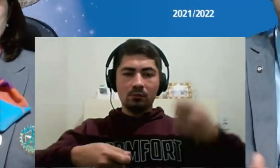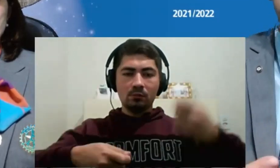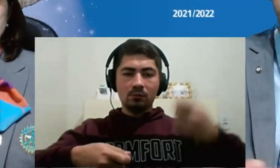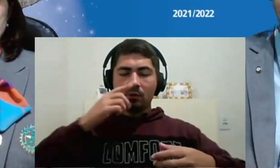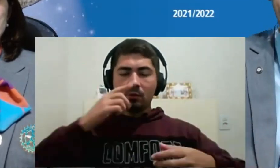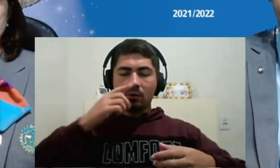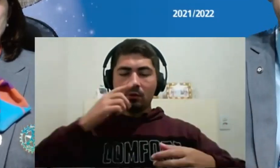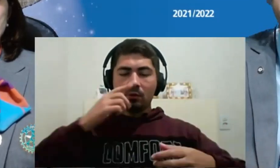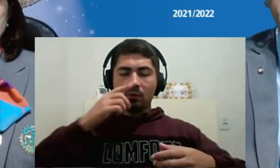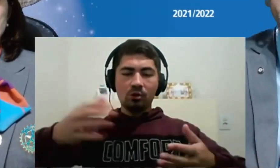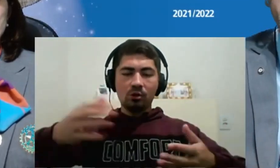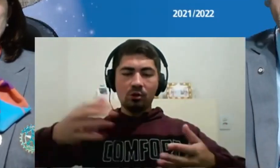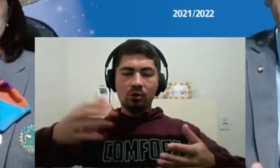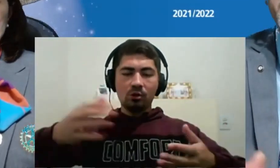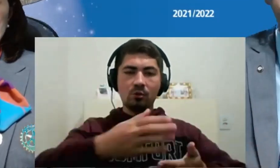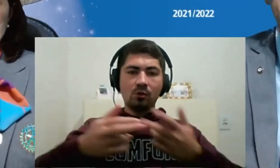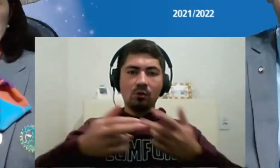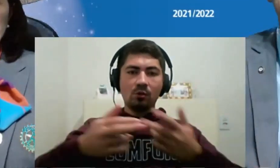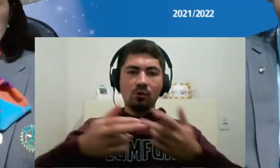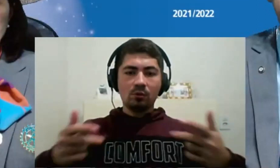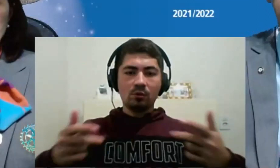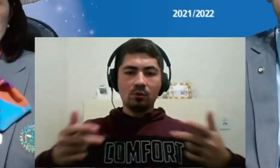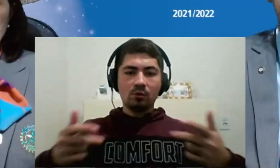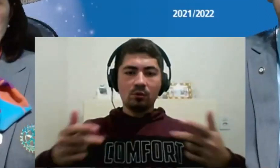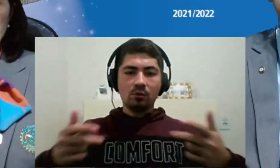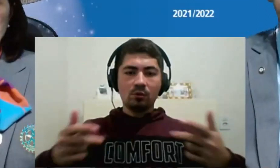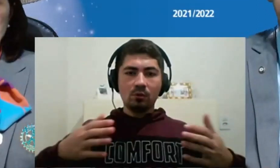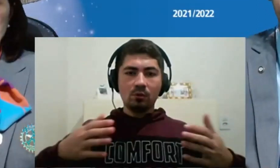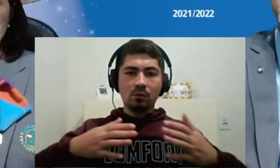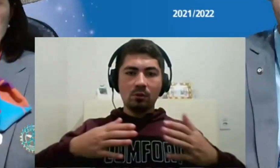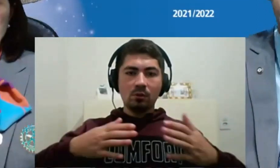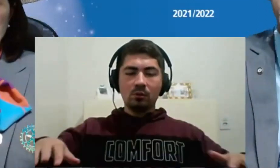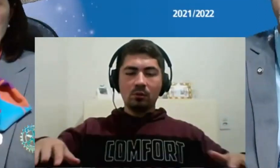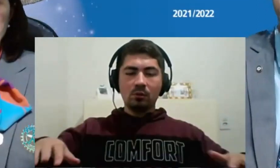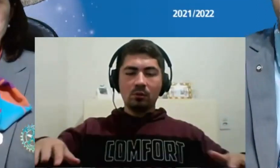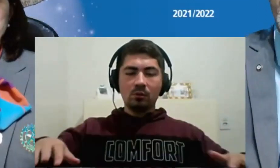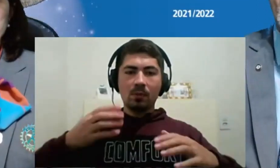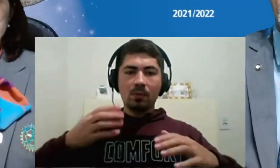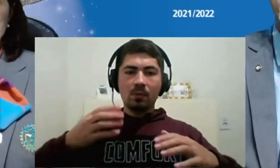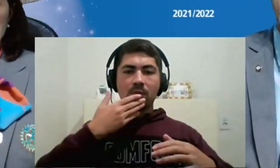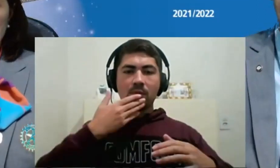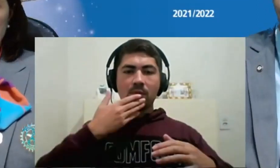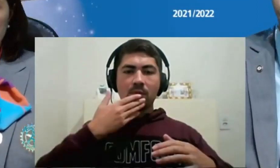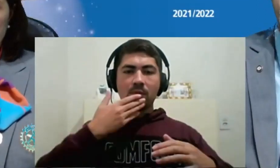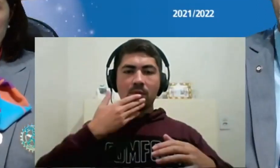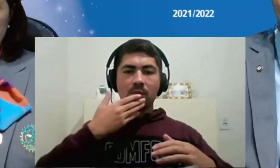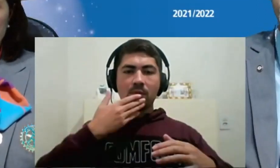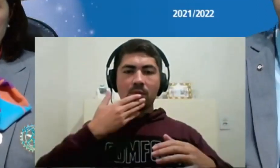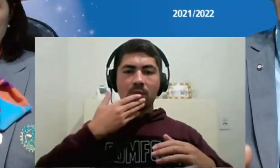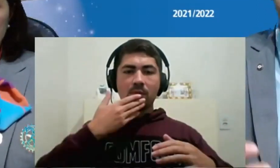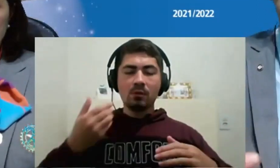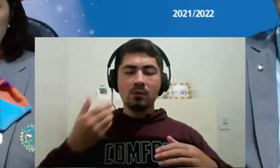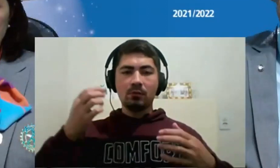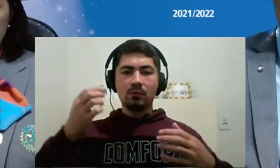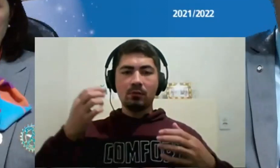e trouxe para nós essa maravilha, né, de seminário nesta noite. Obrigado a você,